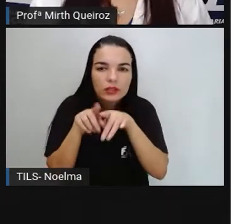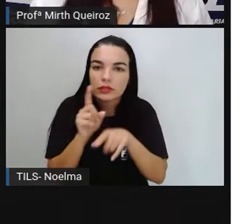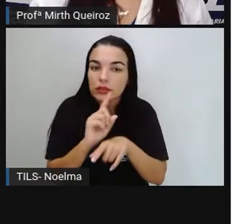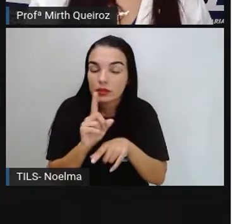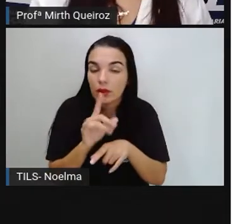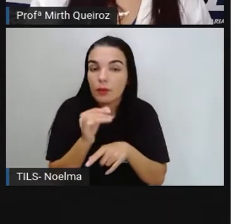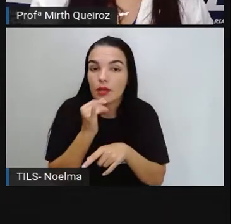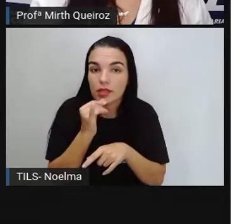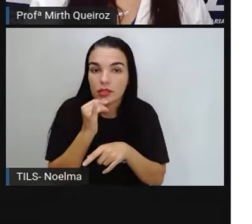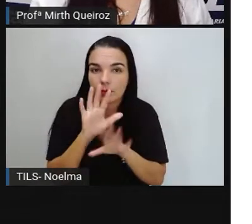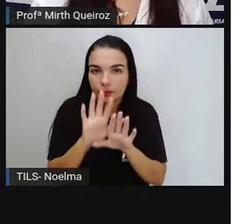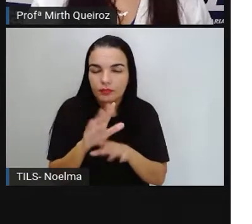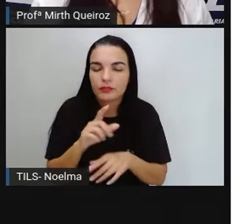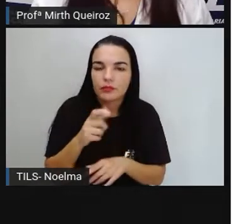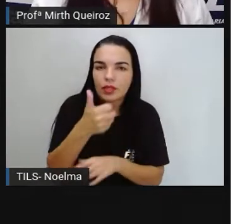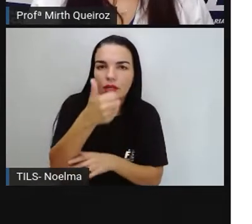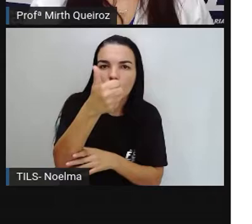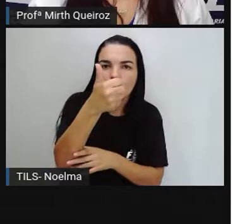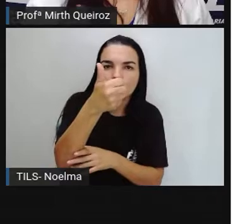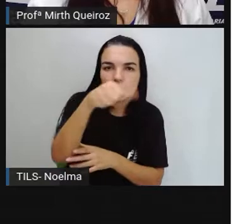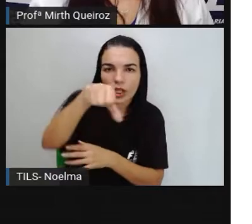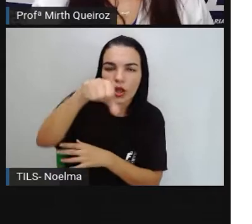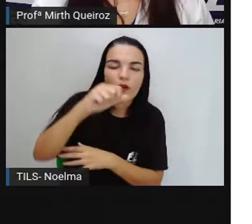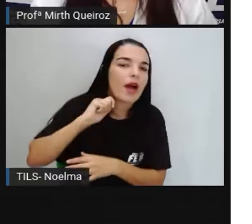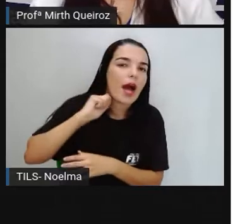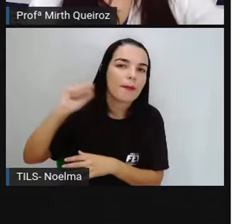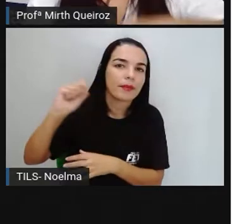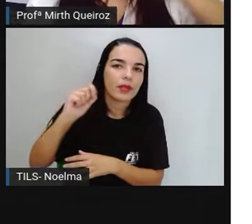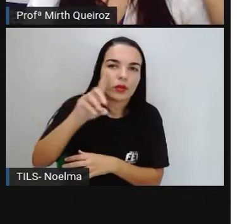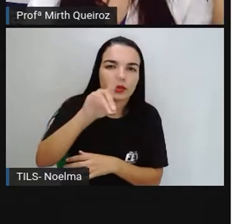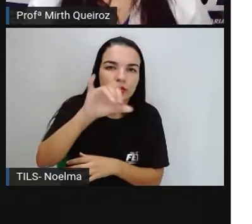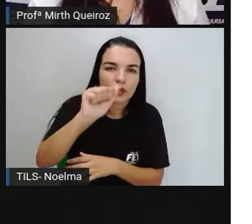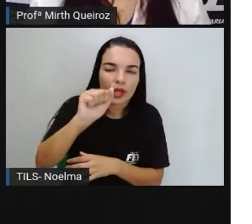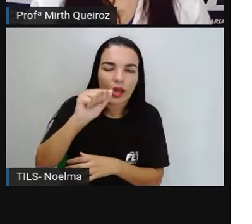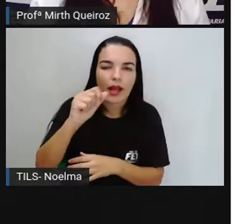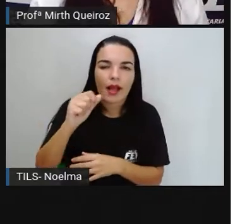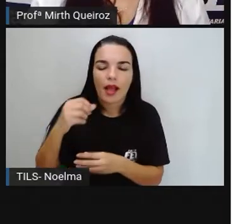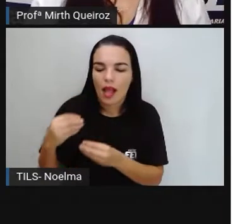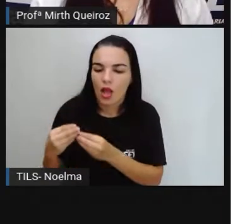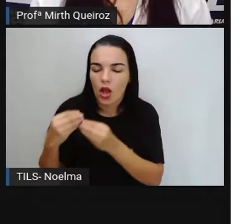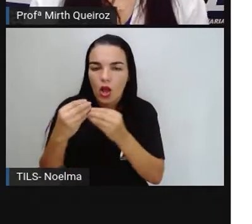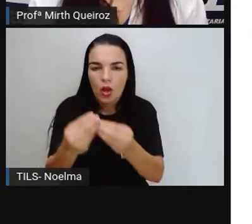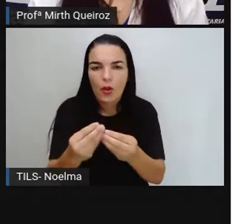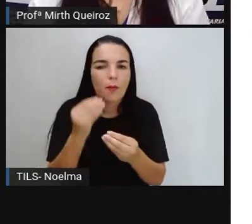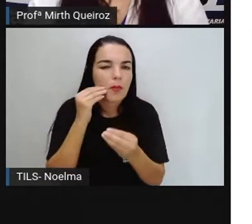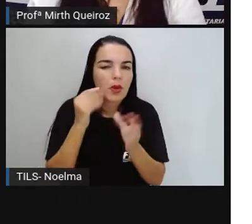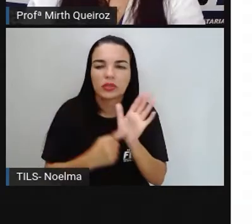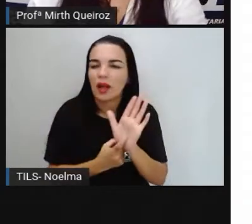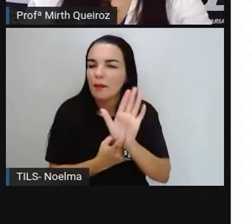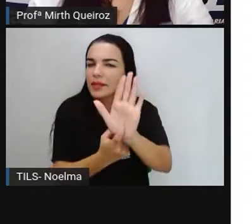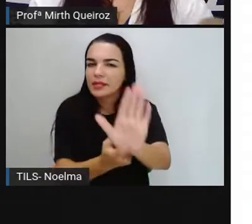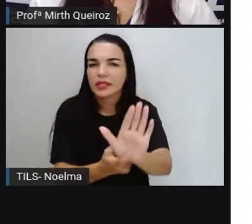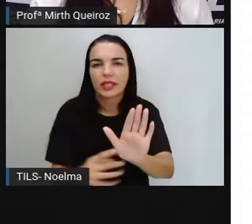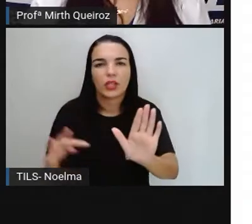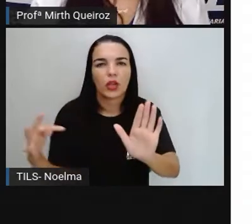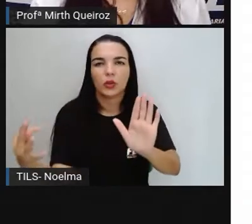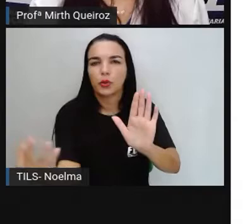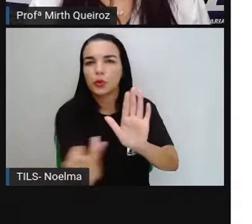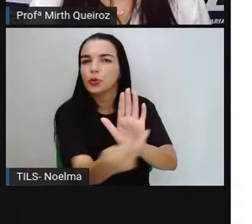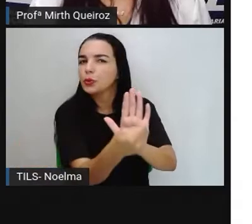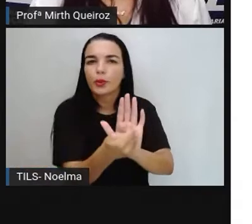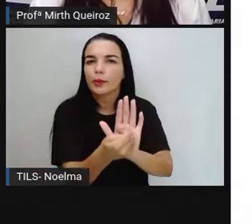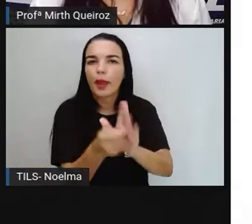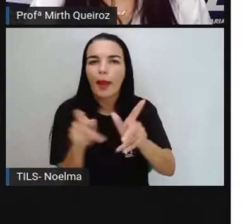por exemplo, o dia 19 de abril, e a gente coloca aquele índio lá de 1500, né, representando todas as